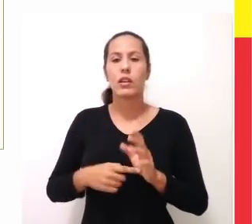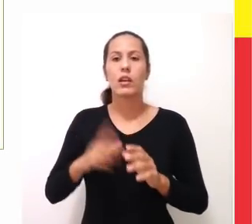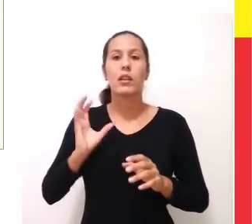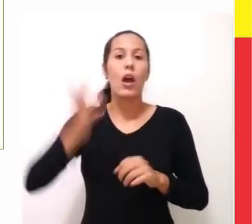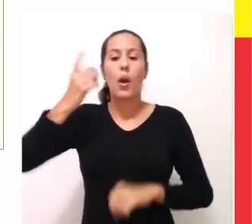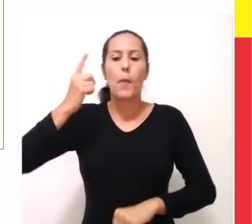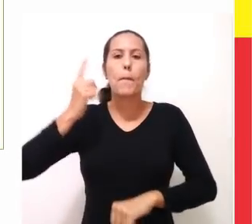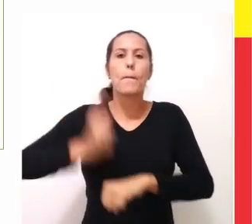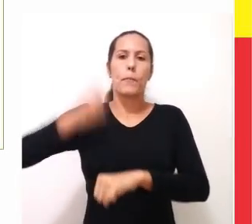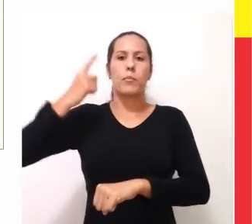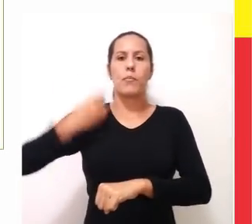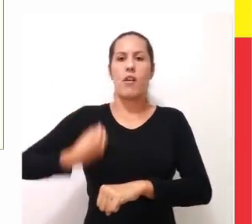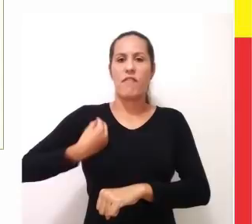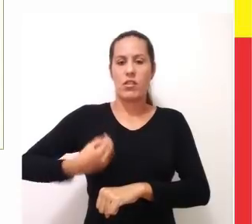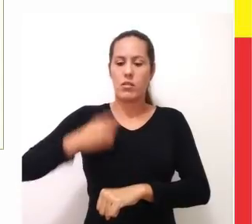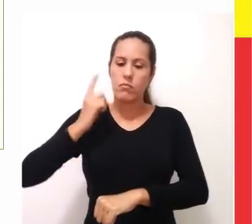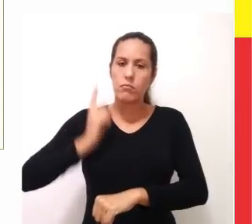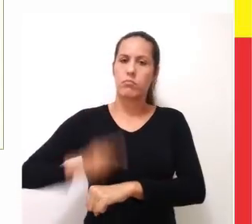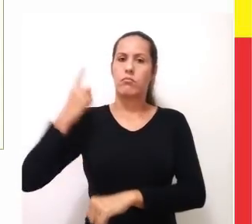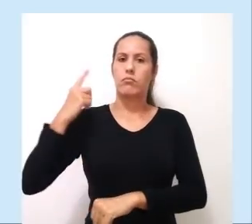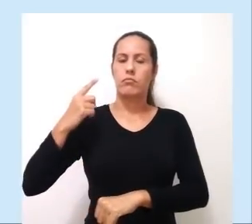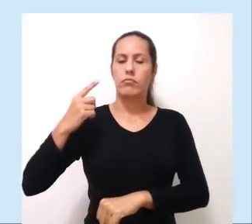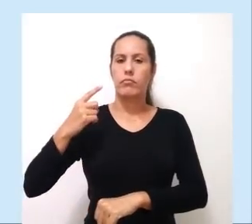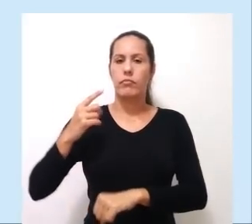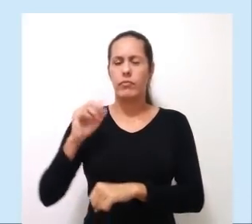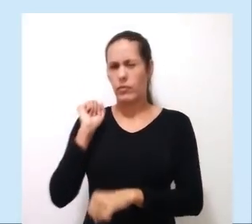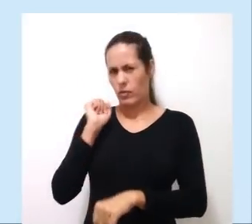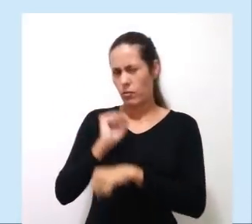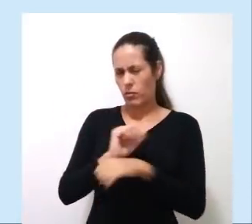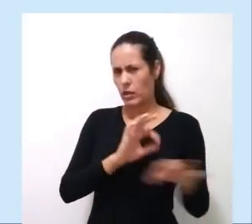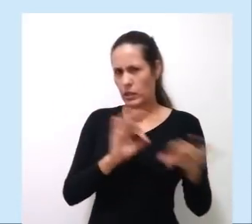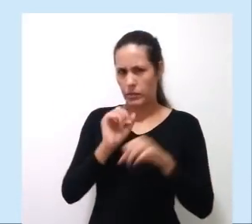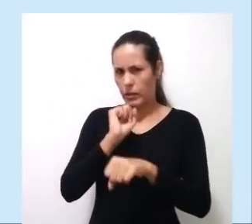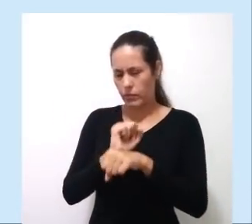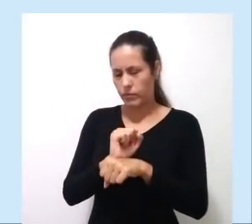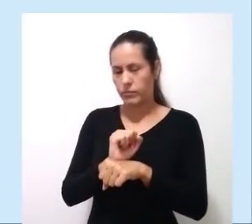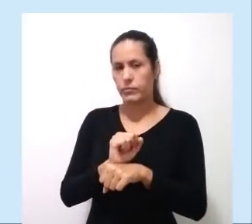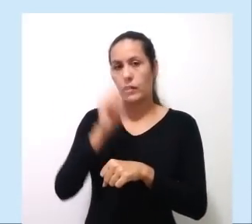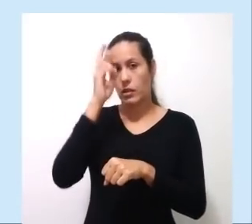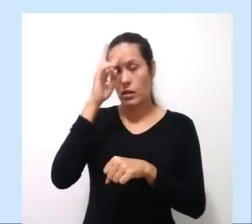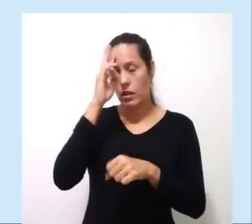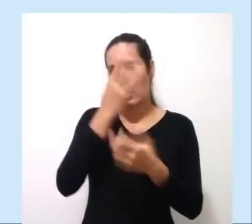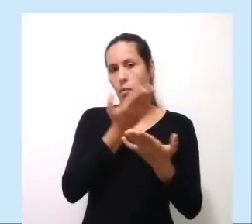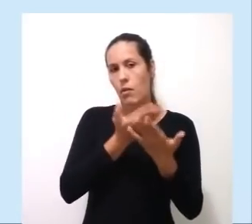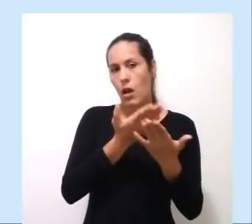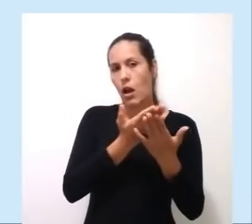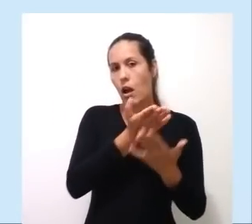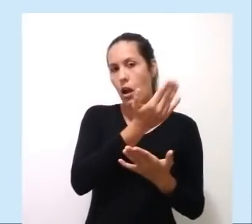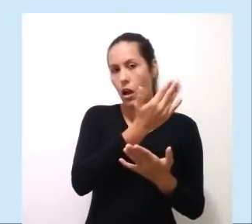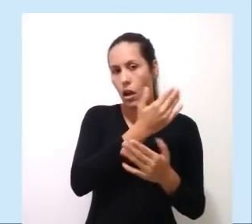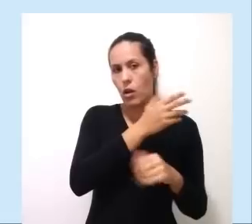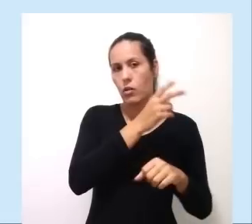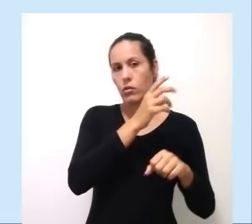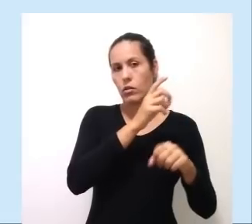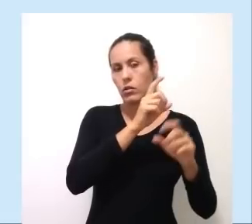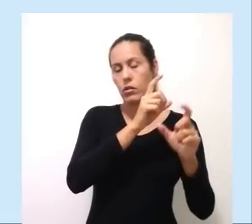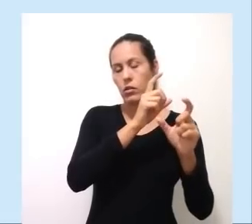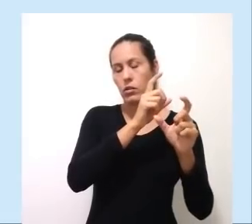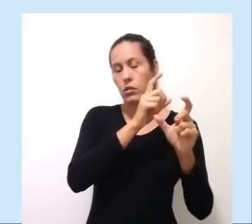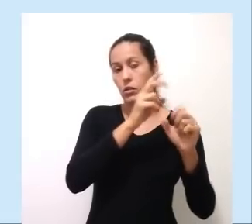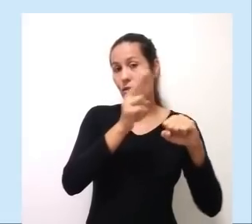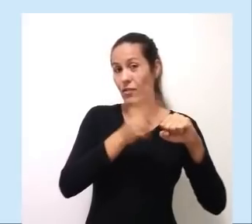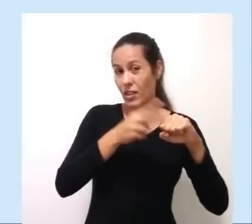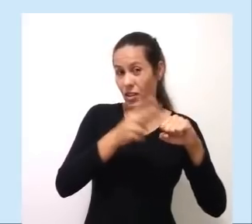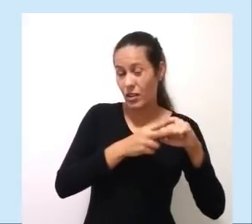acontecendo no tempo presente. Uma paradinha, vamos refletir. Nas aulas de verbo, quando a